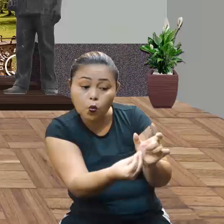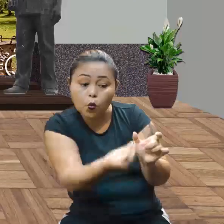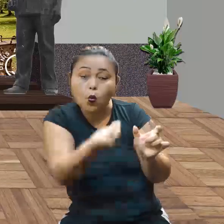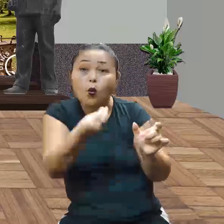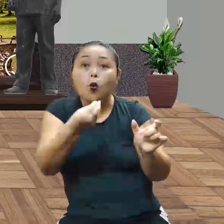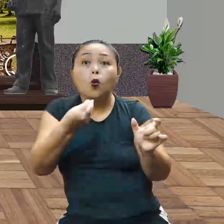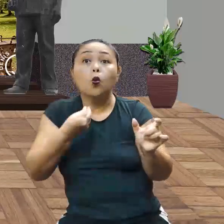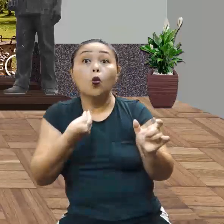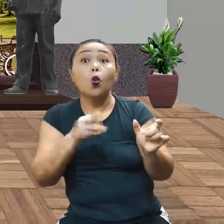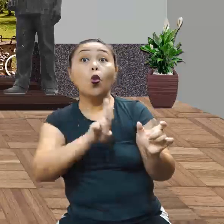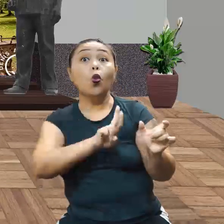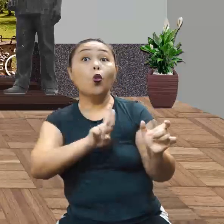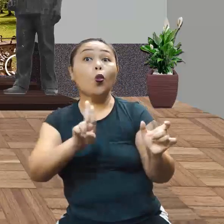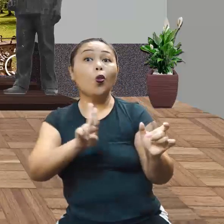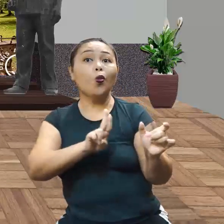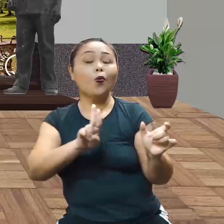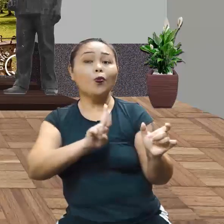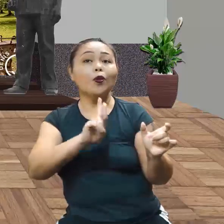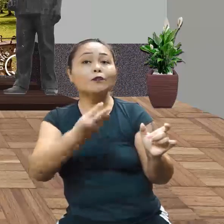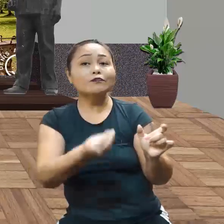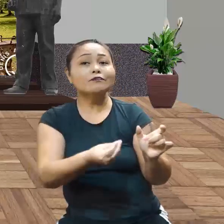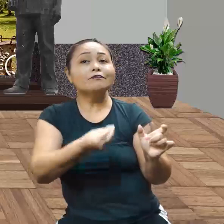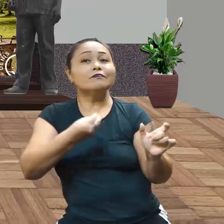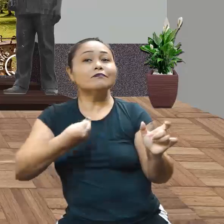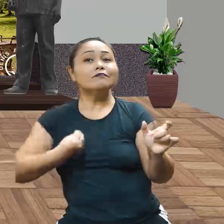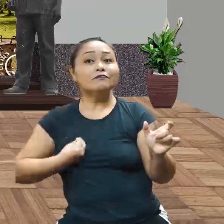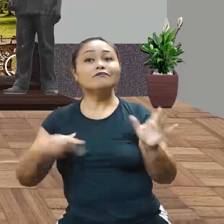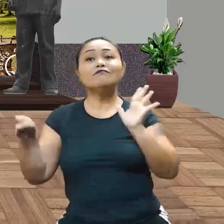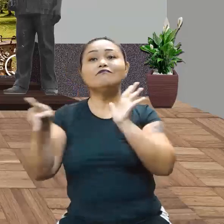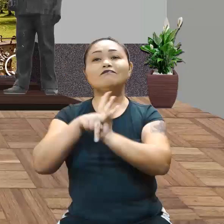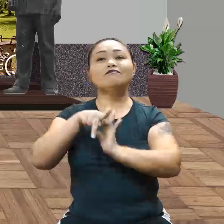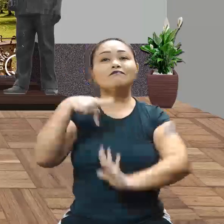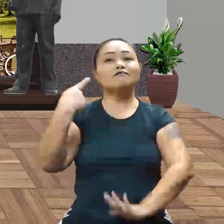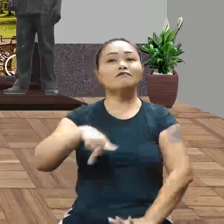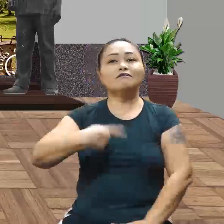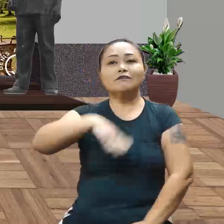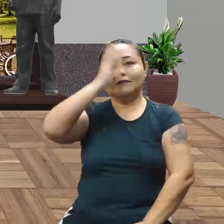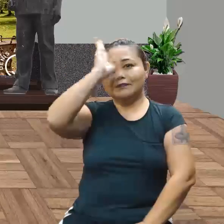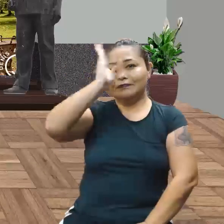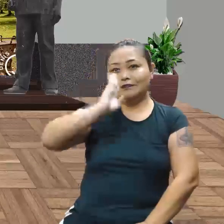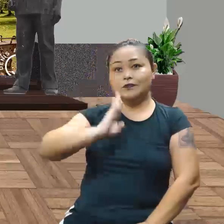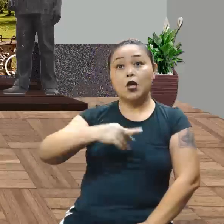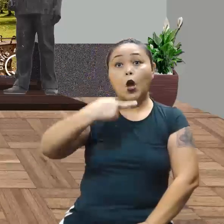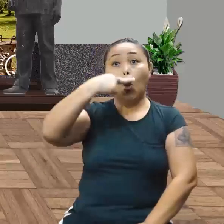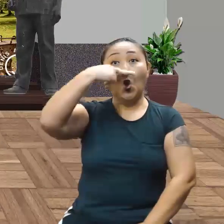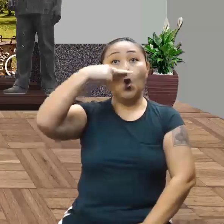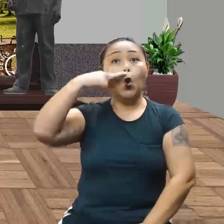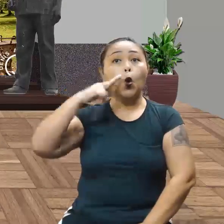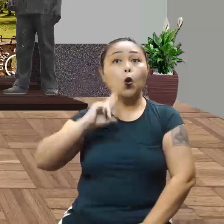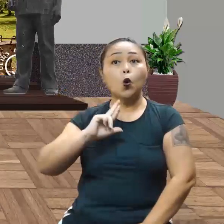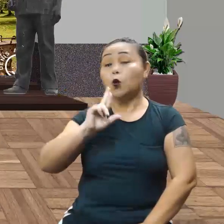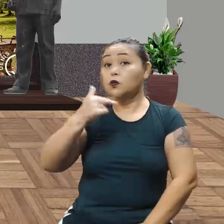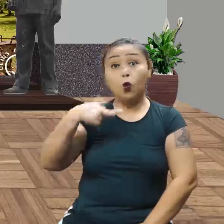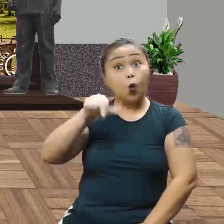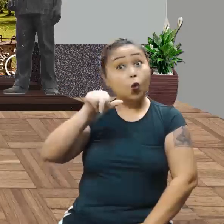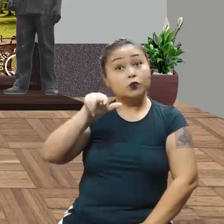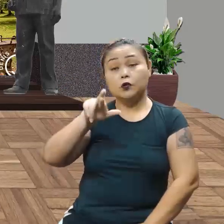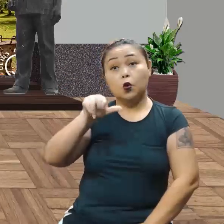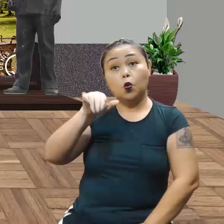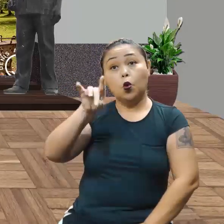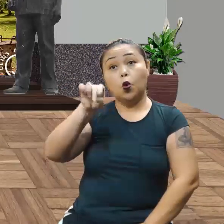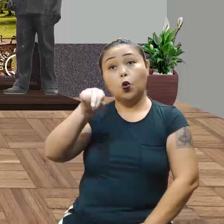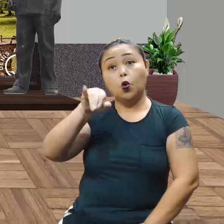único estado que recebe o nome de um brasileiro. Rondônia. Rondônia é o único